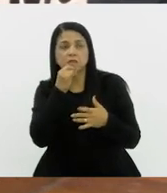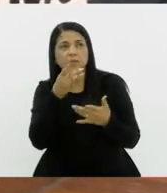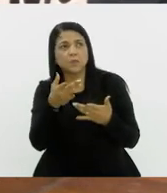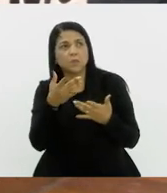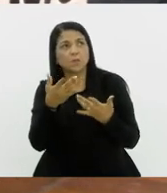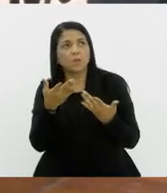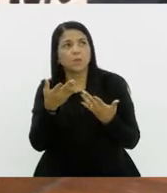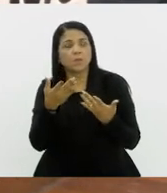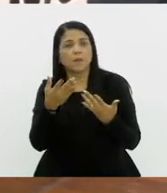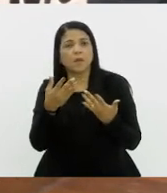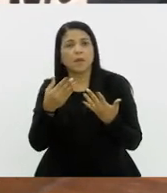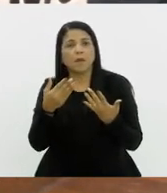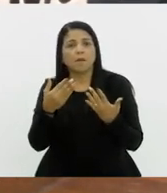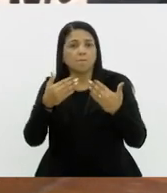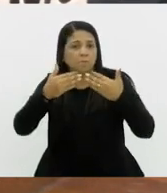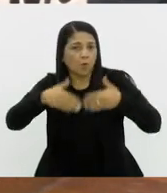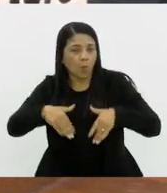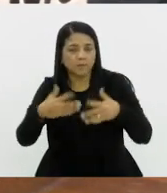entende?